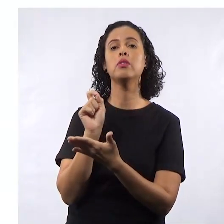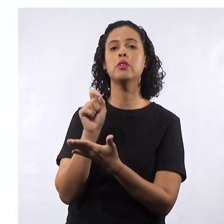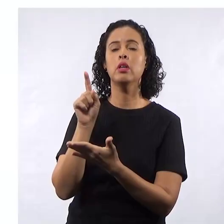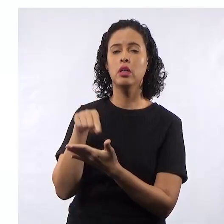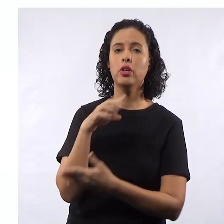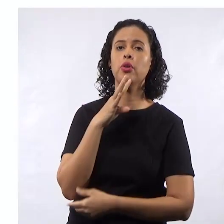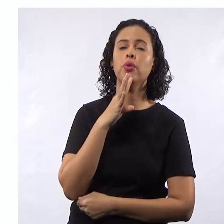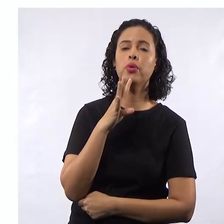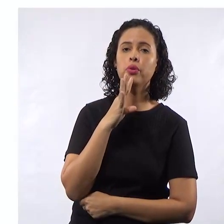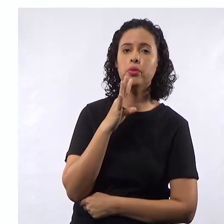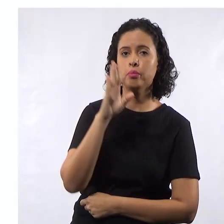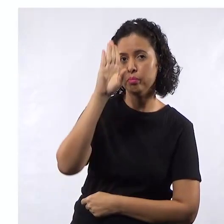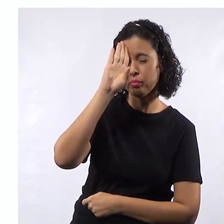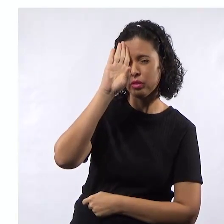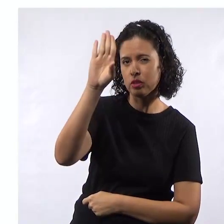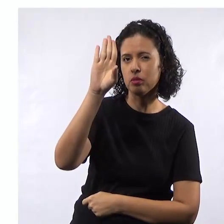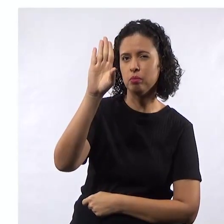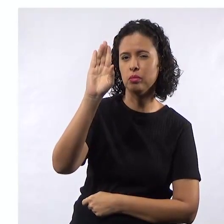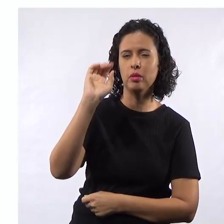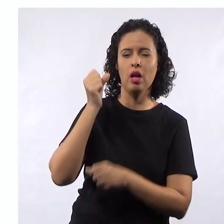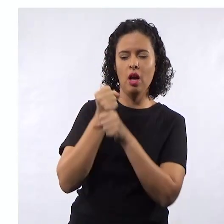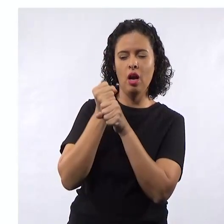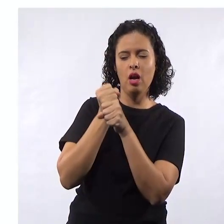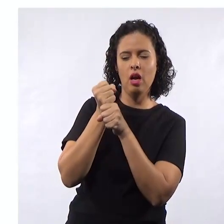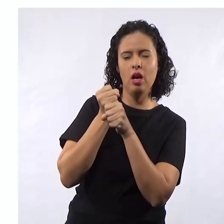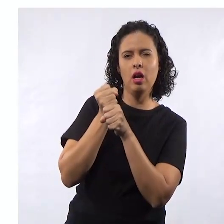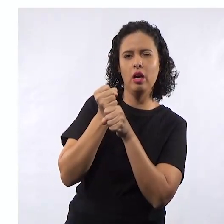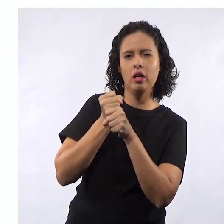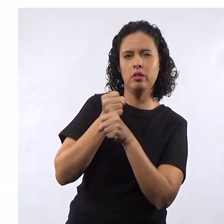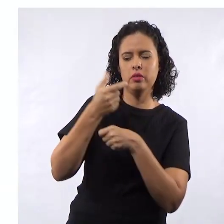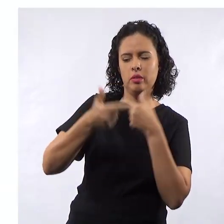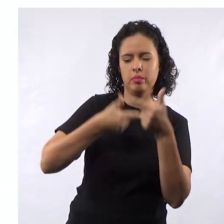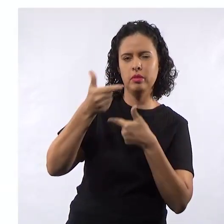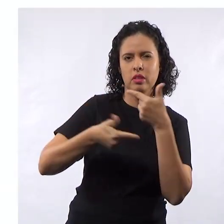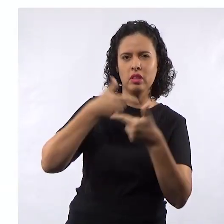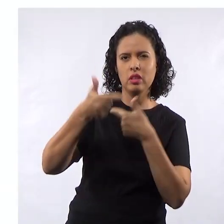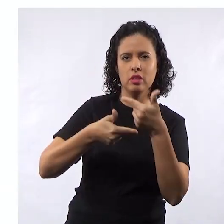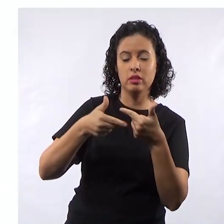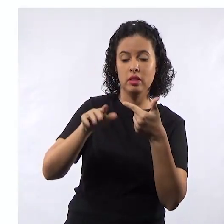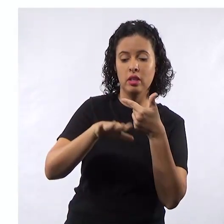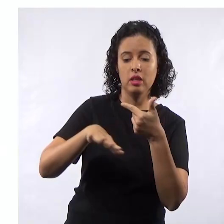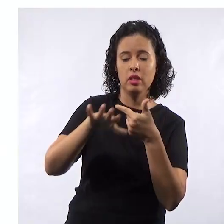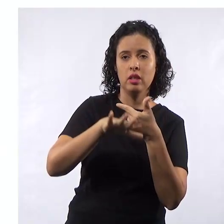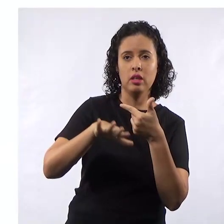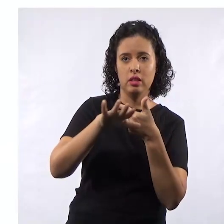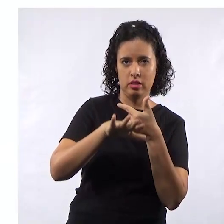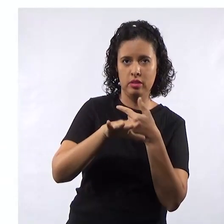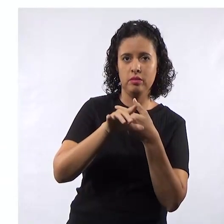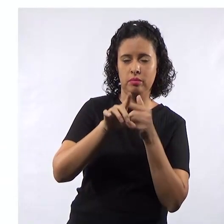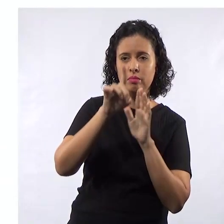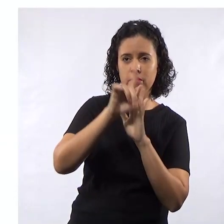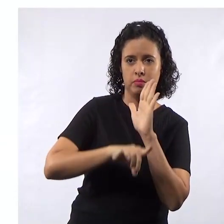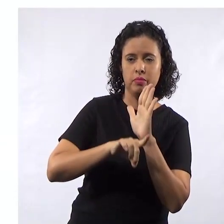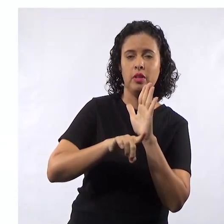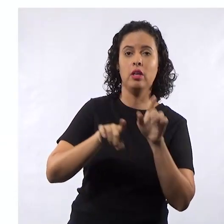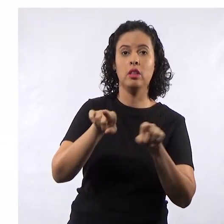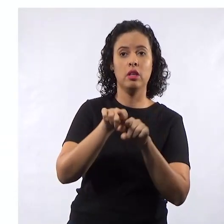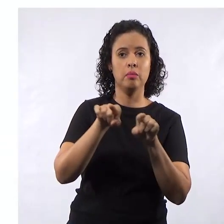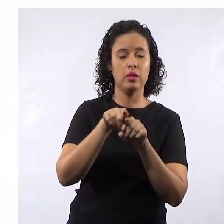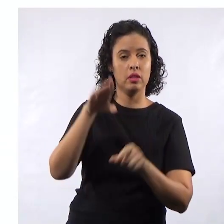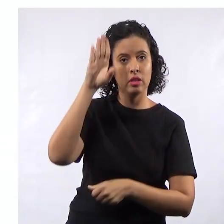é conhecido principalmente por sua longa atuação na advocacia e na academia, tá certo? Também, ó, na academia, porque ele é um doutrinador,